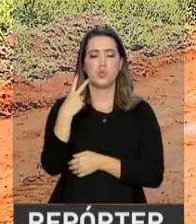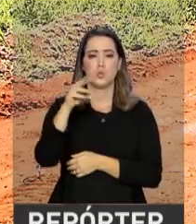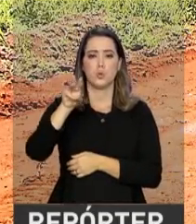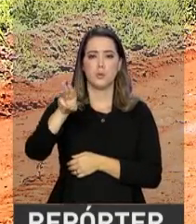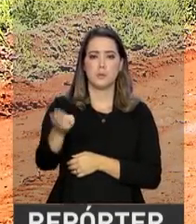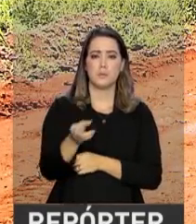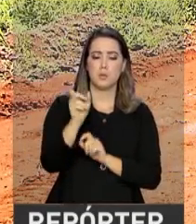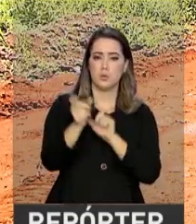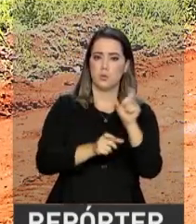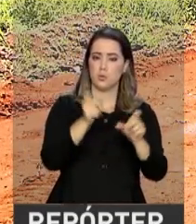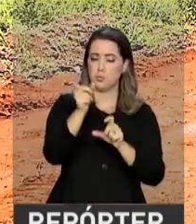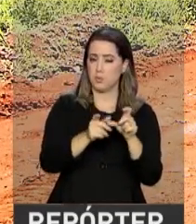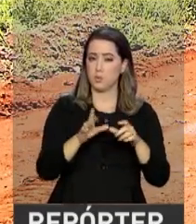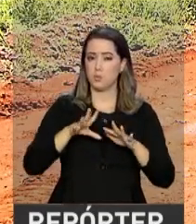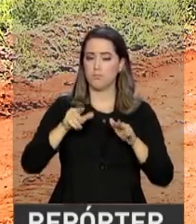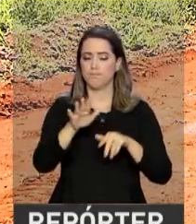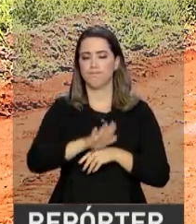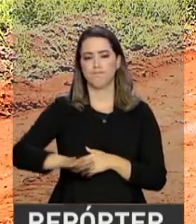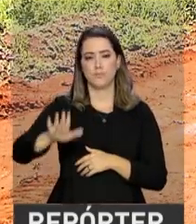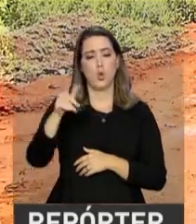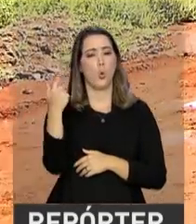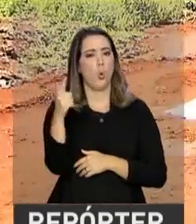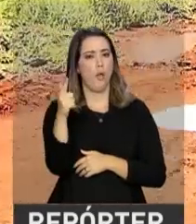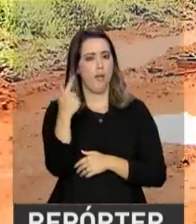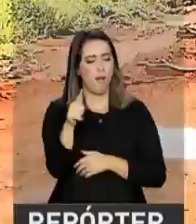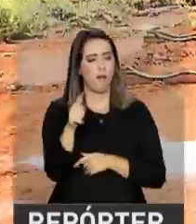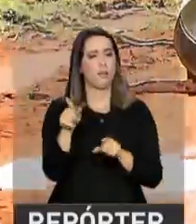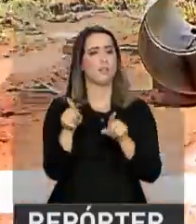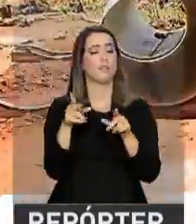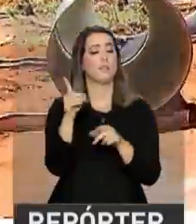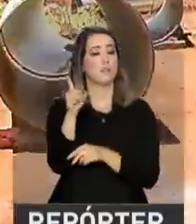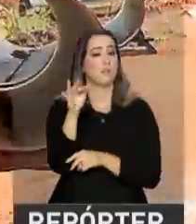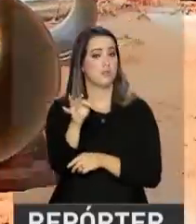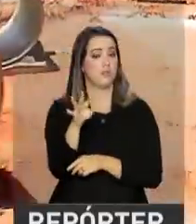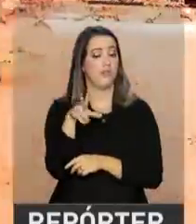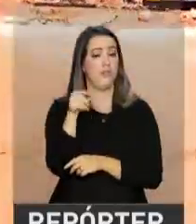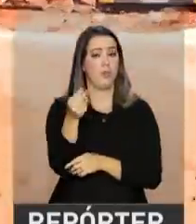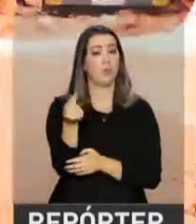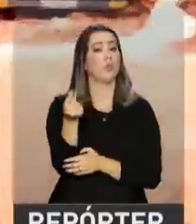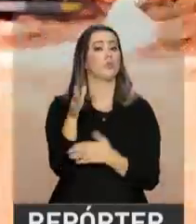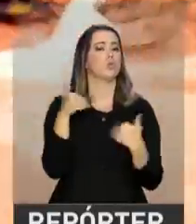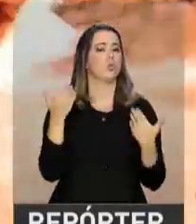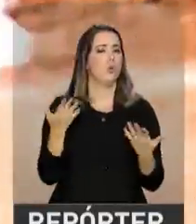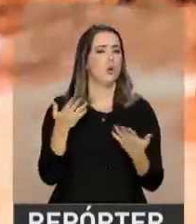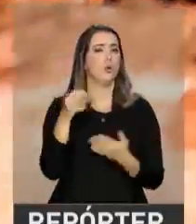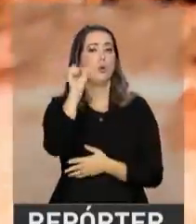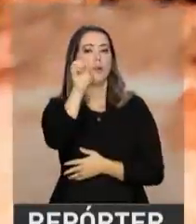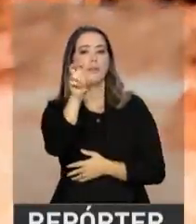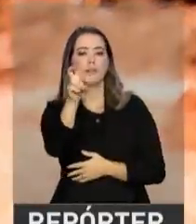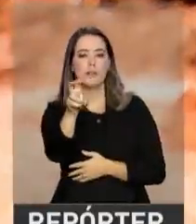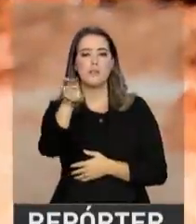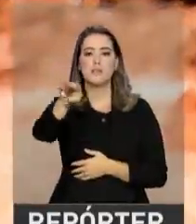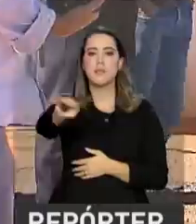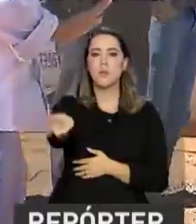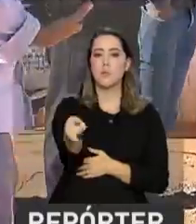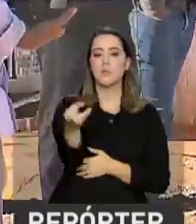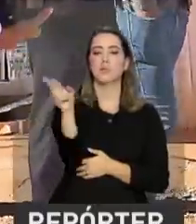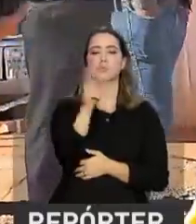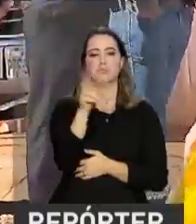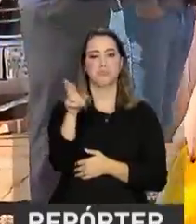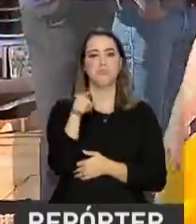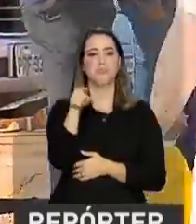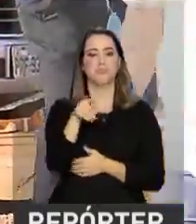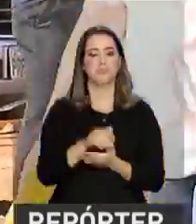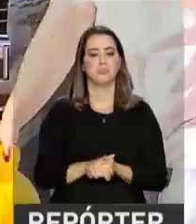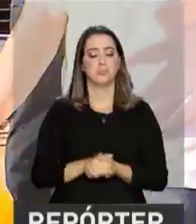em Goiás e no Distrito Federal. Ao todo, o governo vai investir mais de 85 milhões de reais nessa obra. O ministro